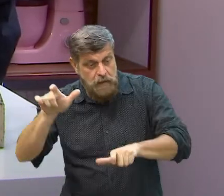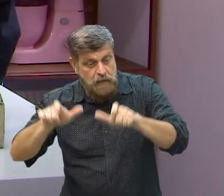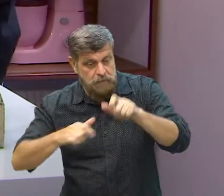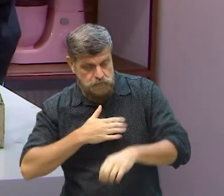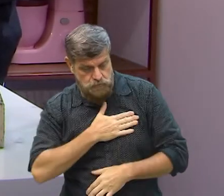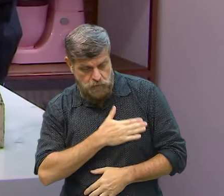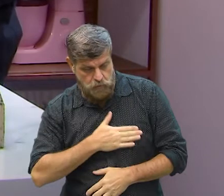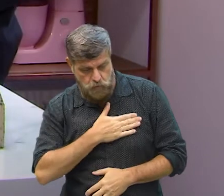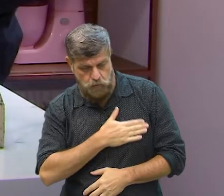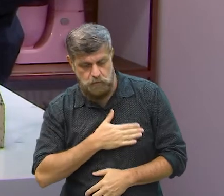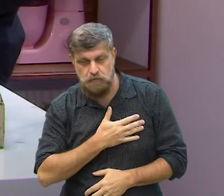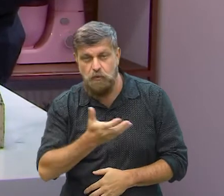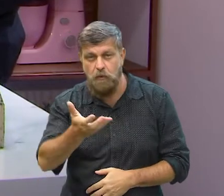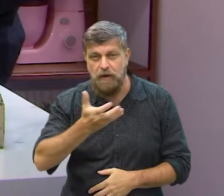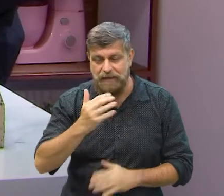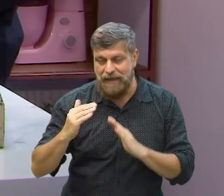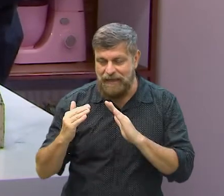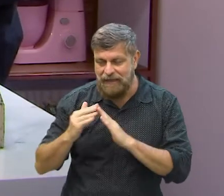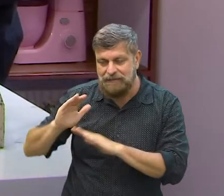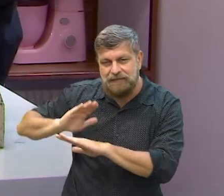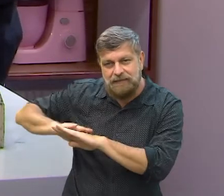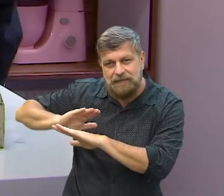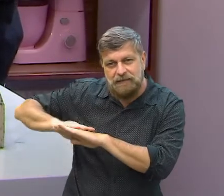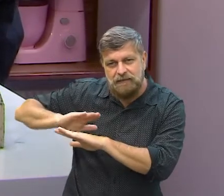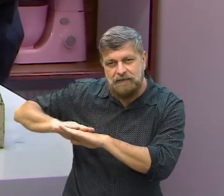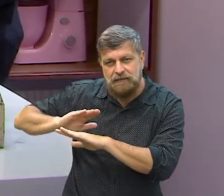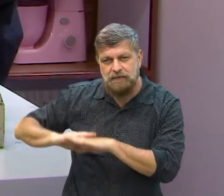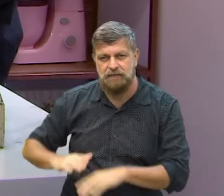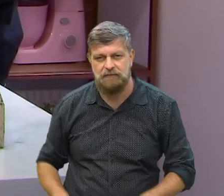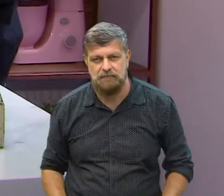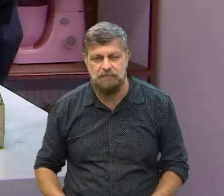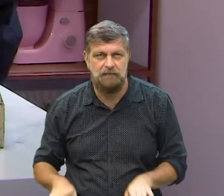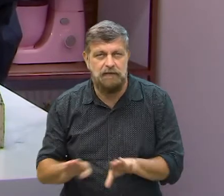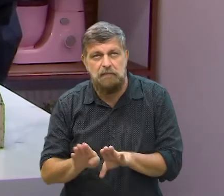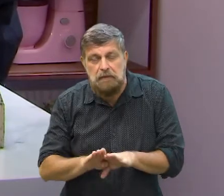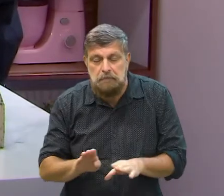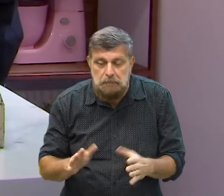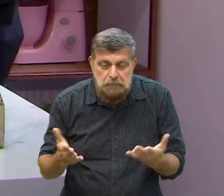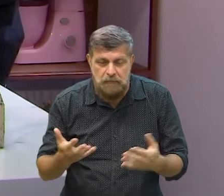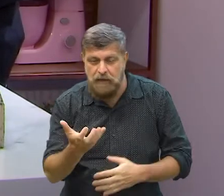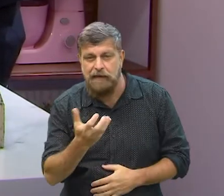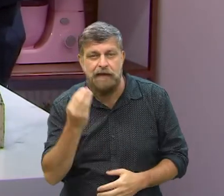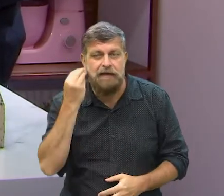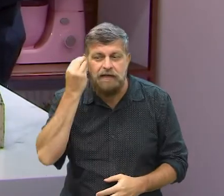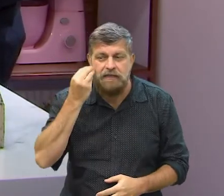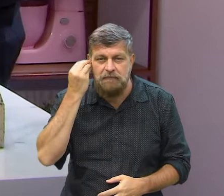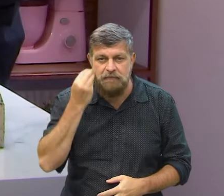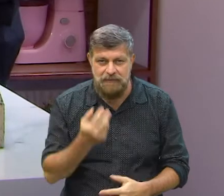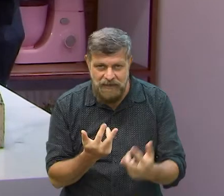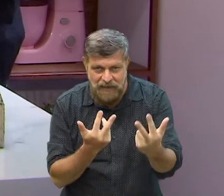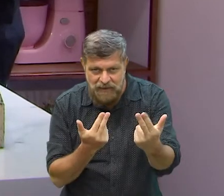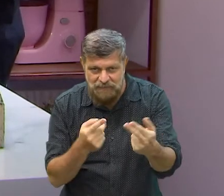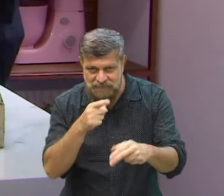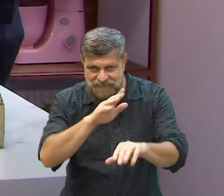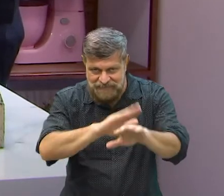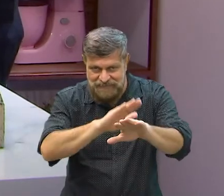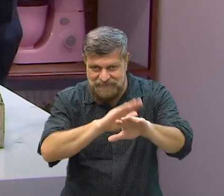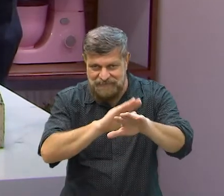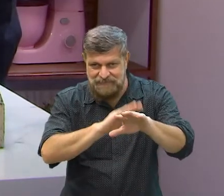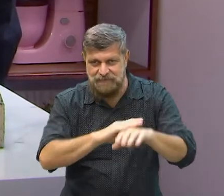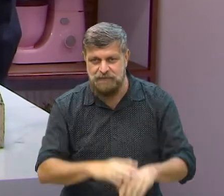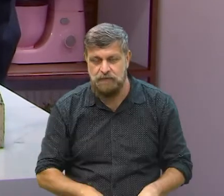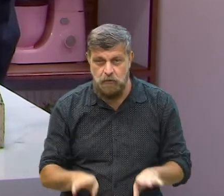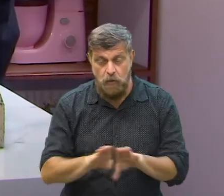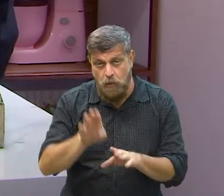da receita, quer fazer em casa, né? Ou não, de repente quero experimentar o que a Paty faz, né? Ou